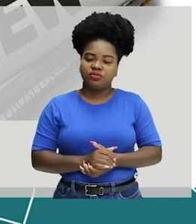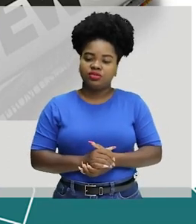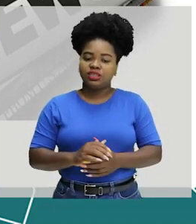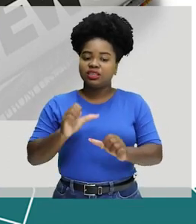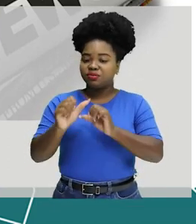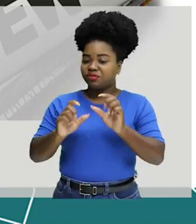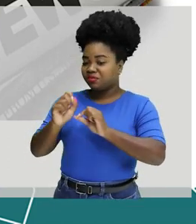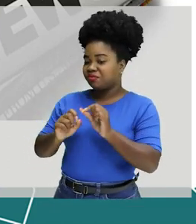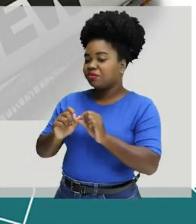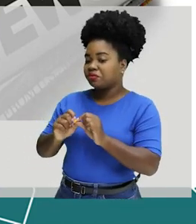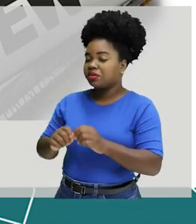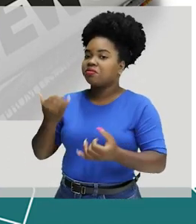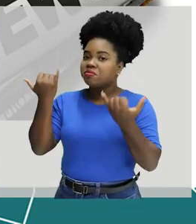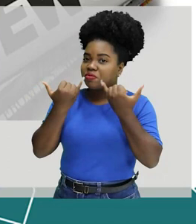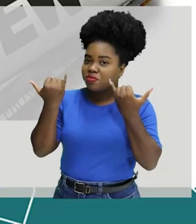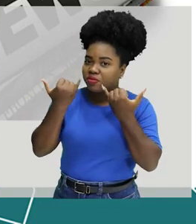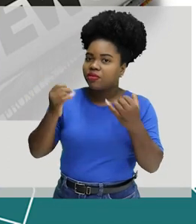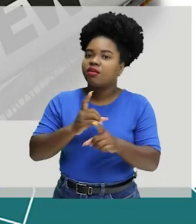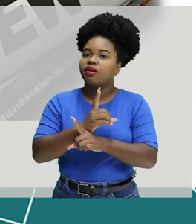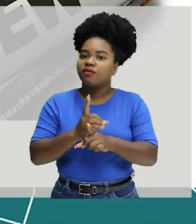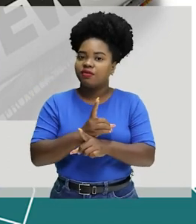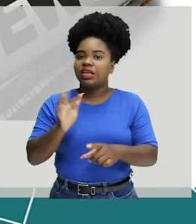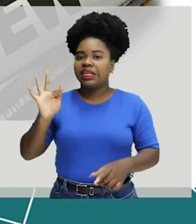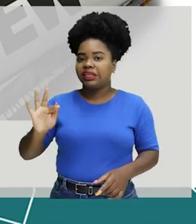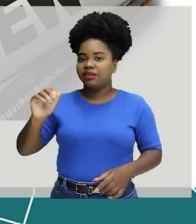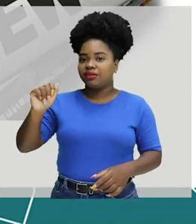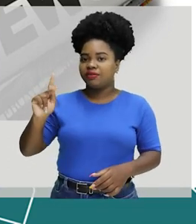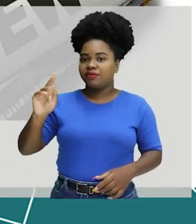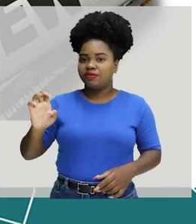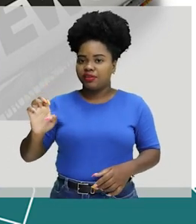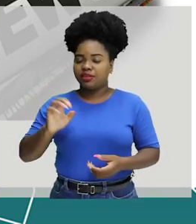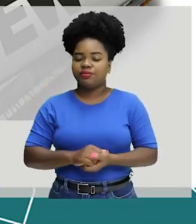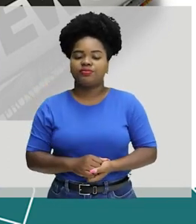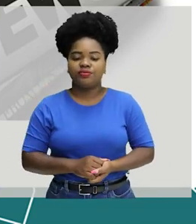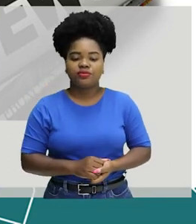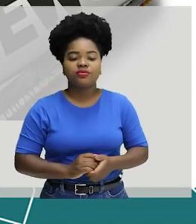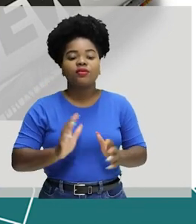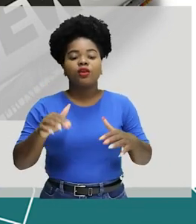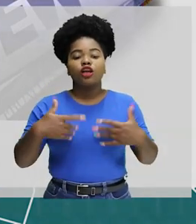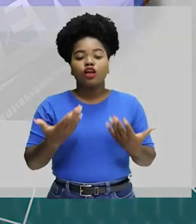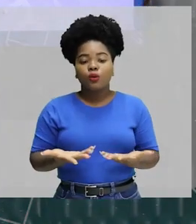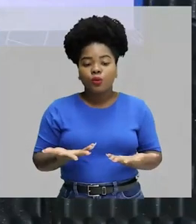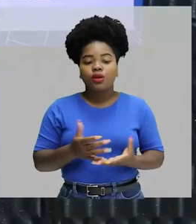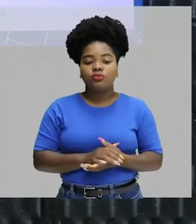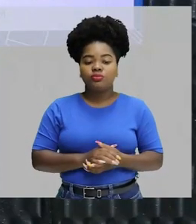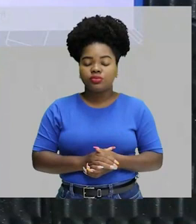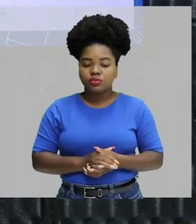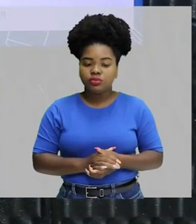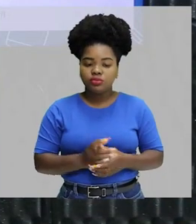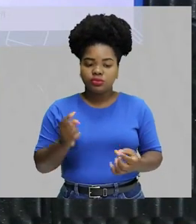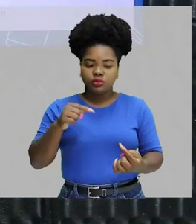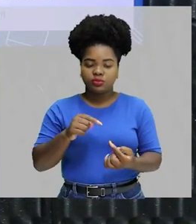nome mudou para fake uma palavra estrangeira Qual é o objetivo do boato e